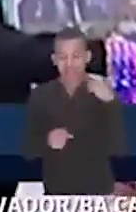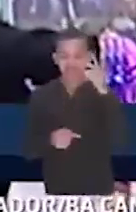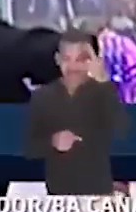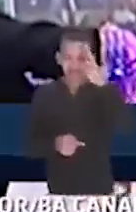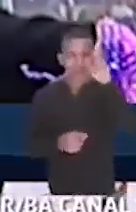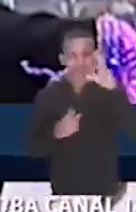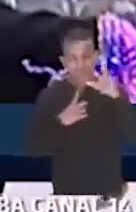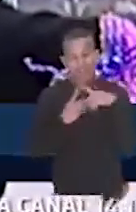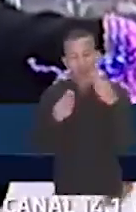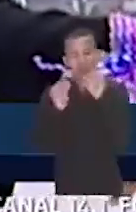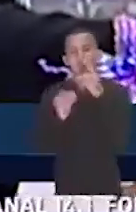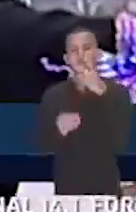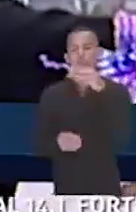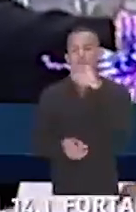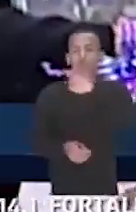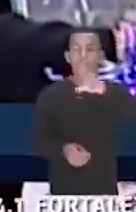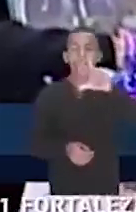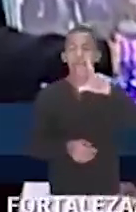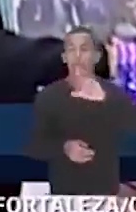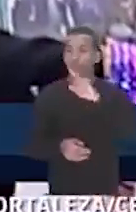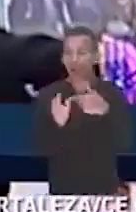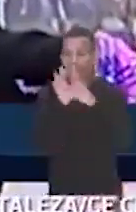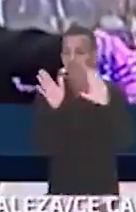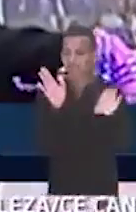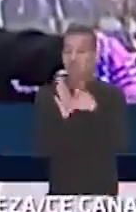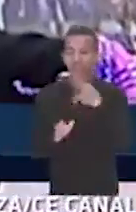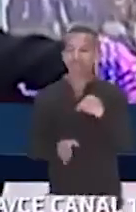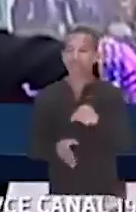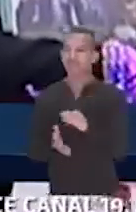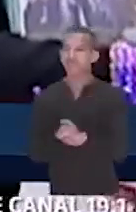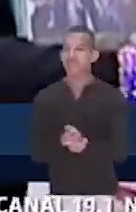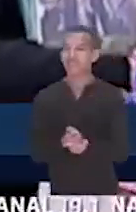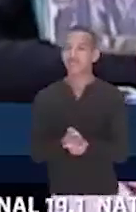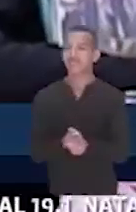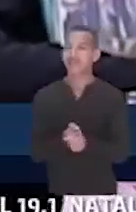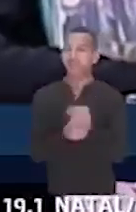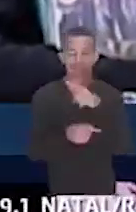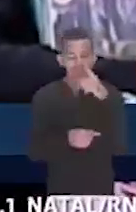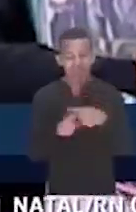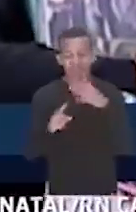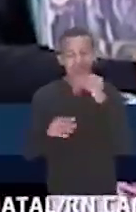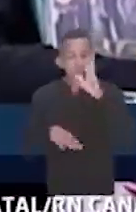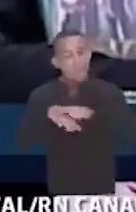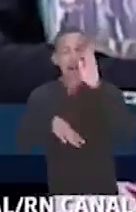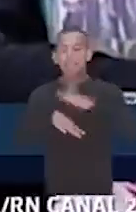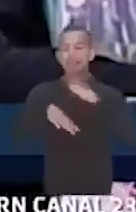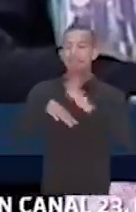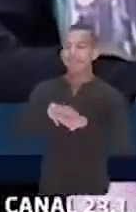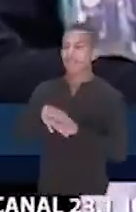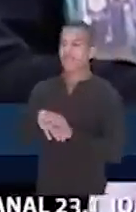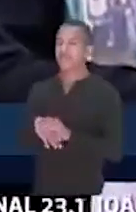12 mil reais na nossa conta antes de chegar aqui. Mas dessa vez, foi muito mais. O Senhor Jesus,